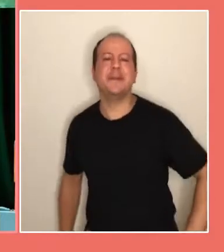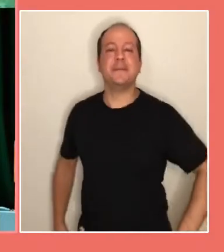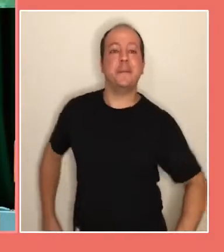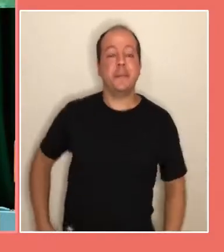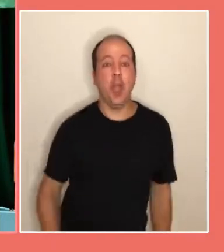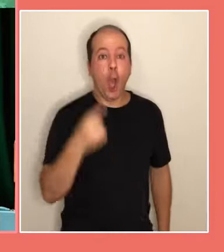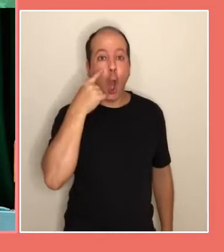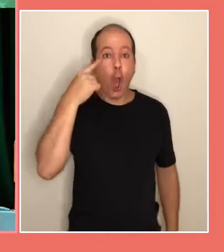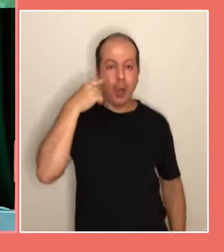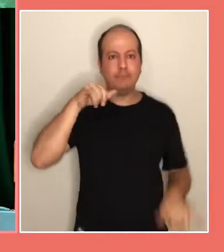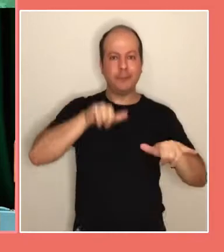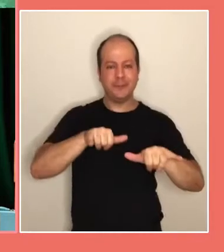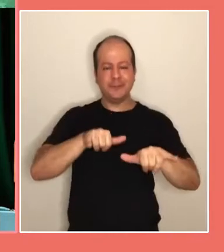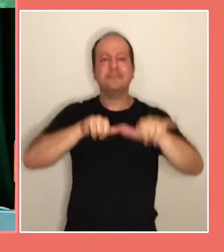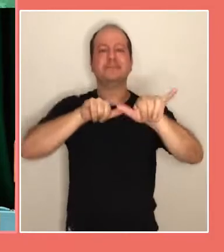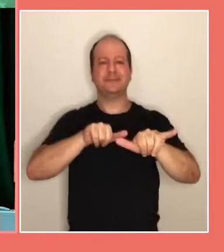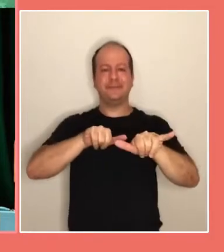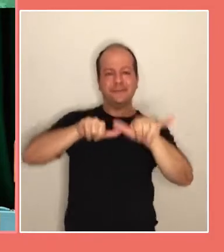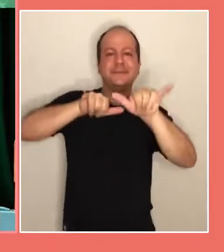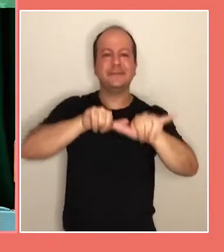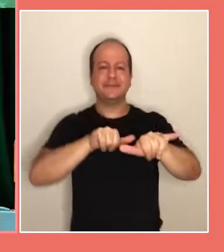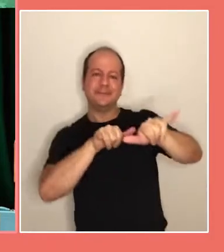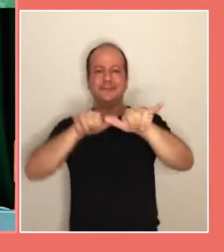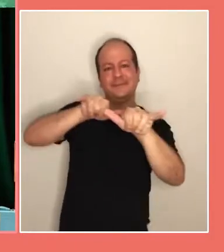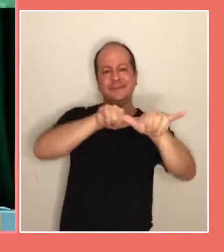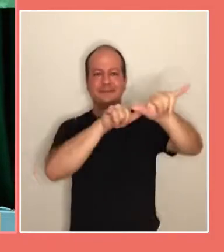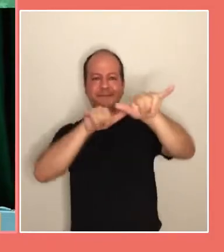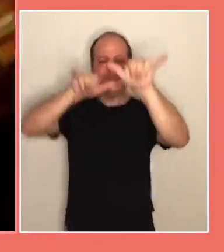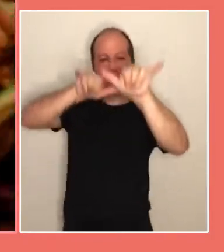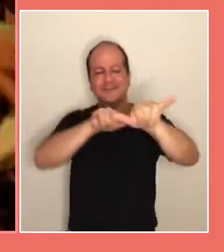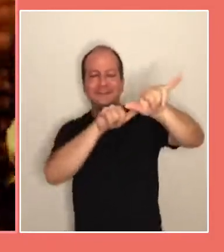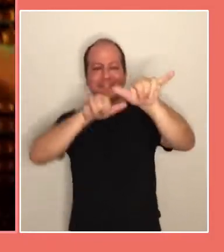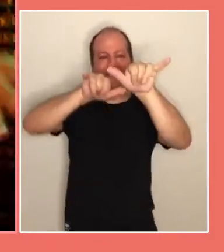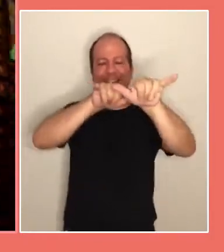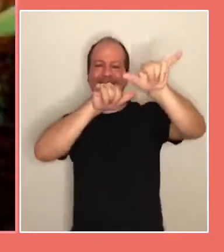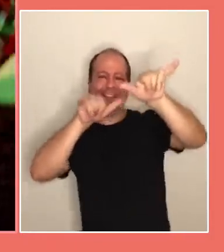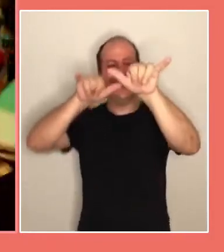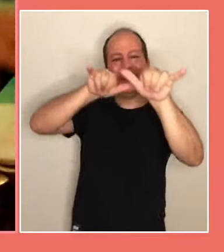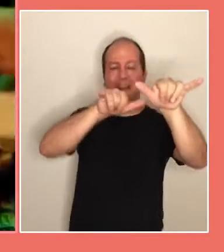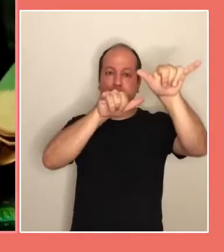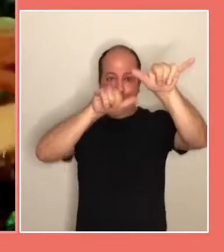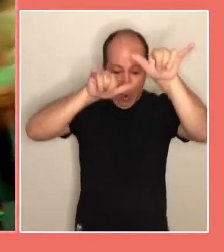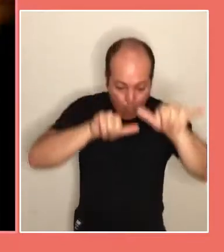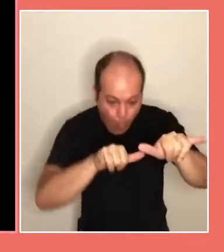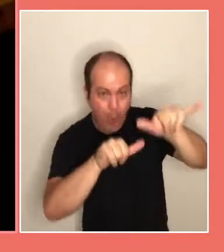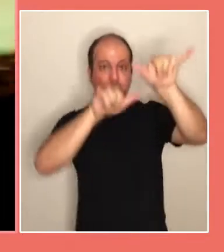Olha o carro na ladeira. Não dê